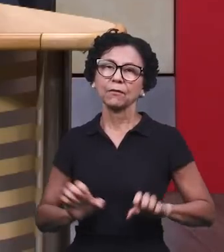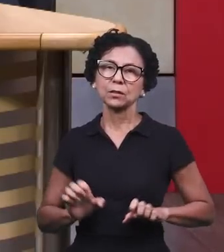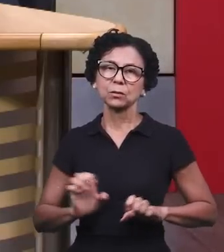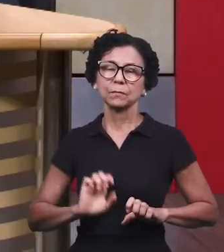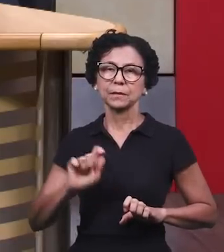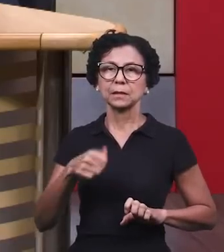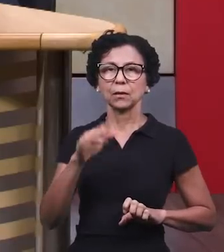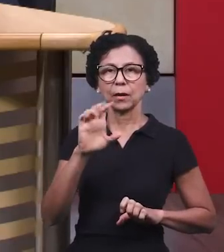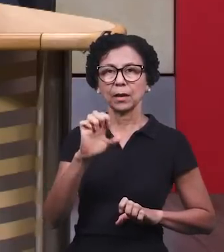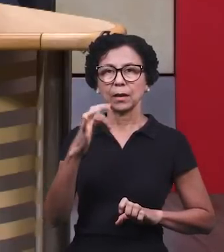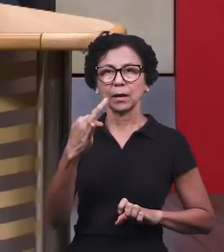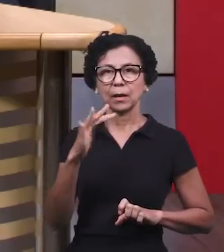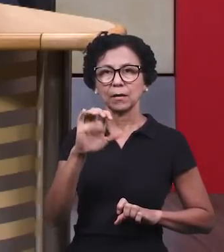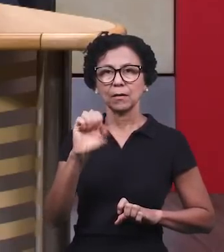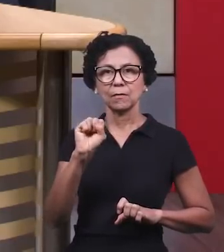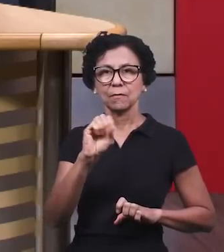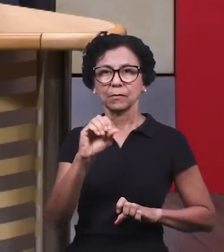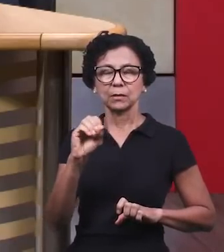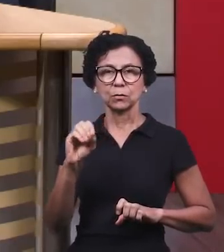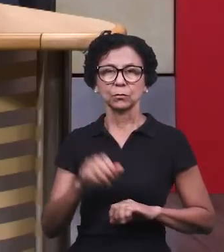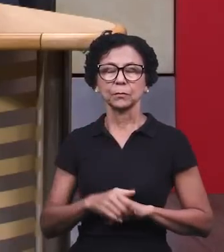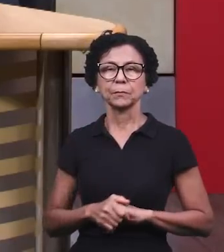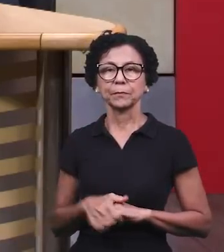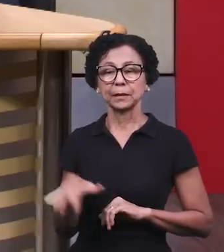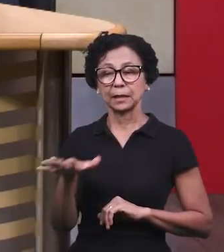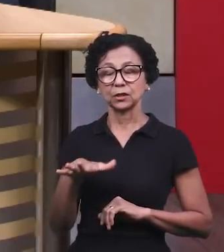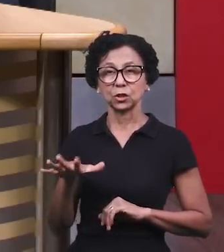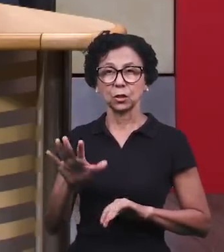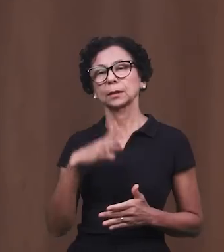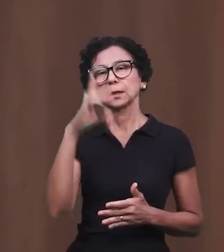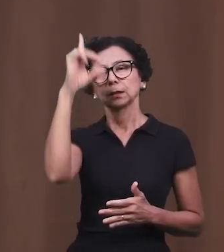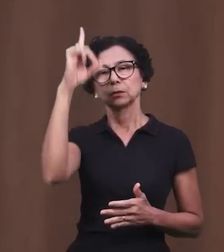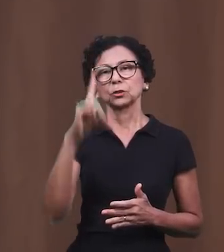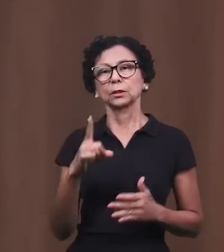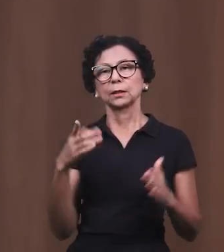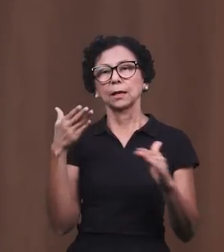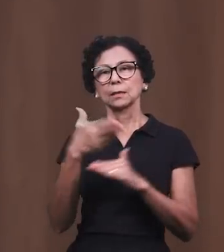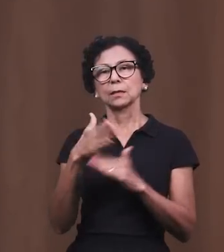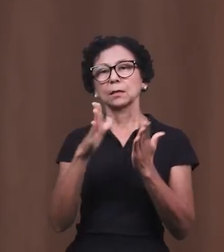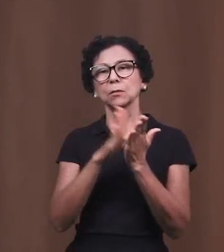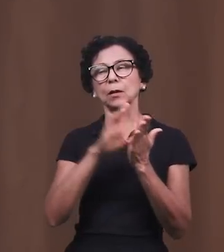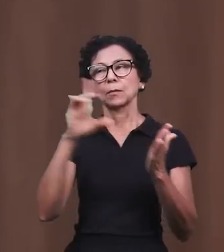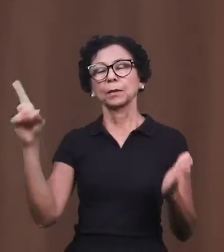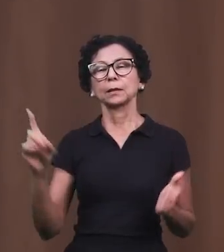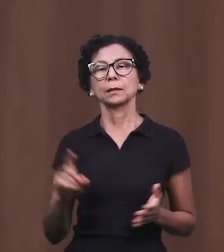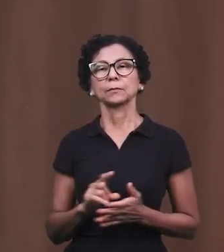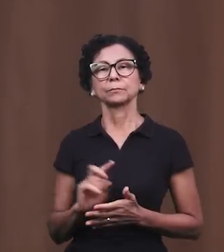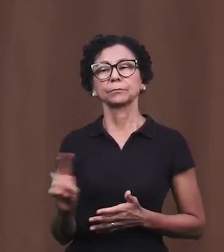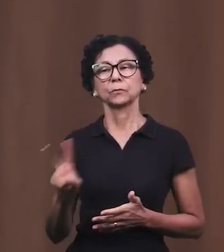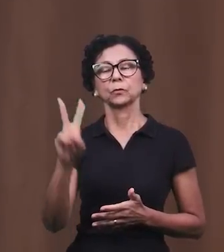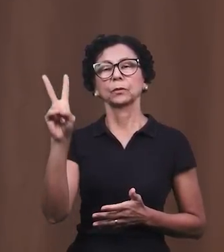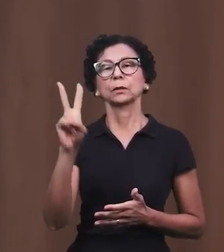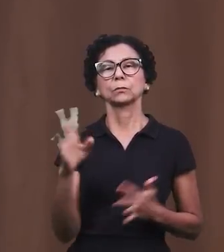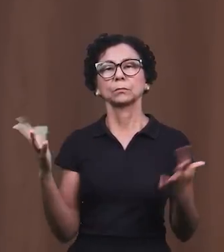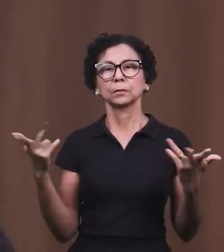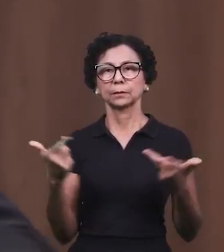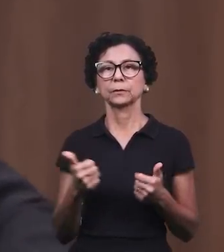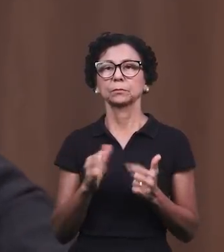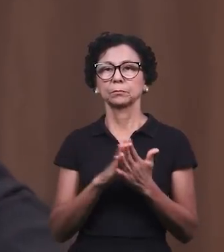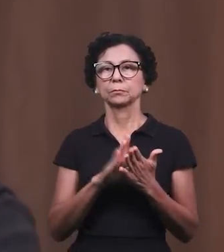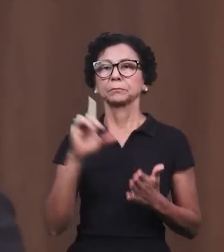sempre falo, isso aqui é uma parte em cima dele. Se nós estamos hoje aqui, com a Bíblia